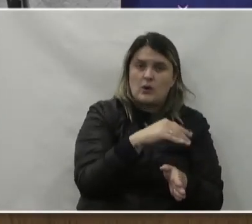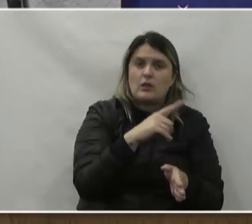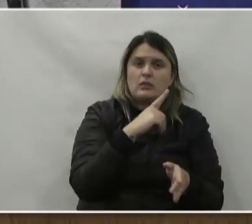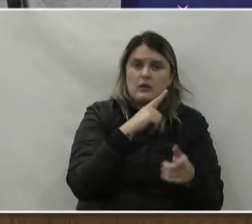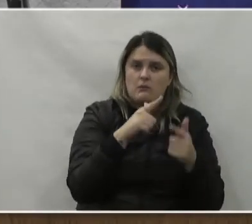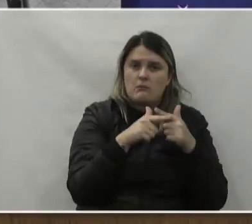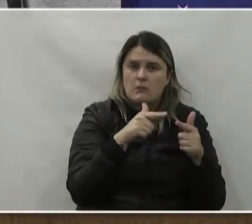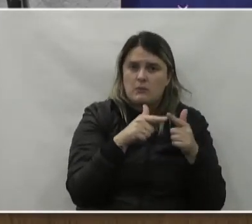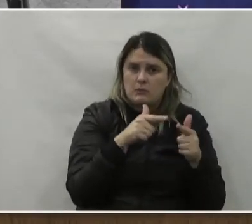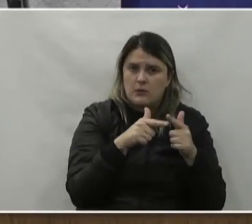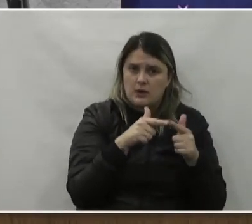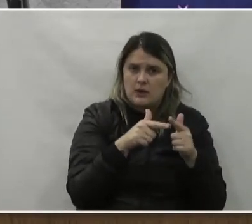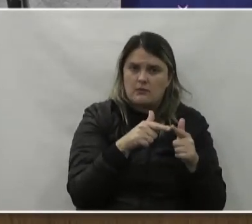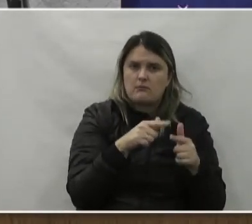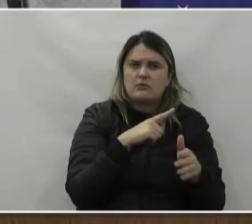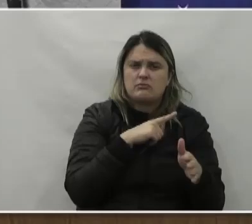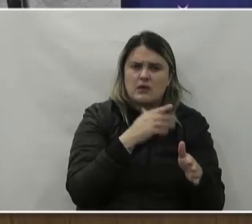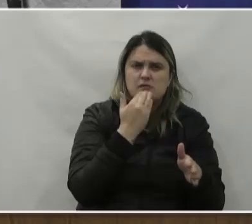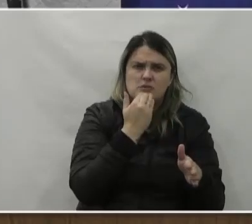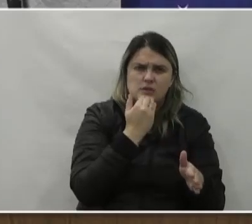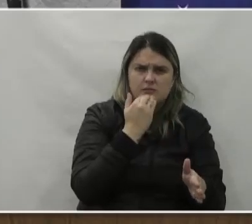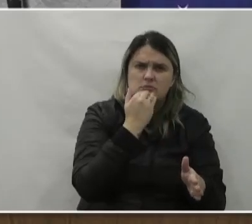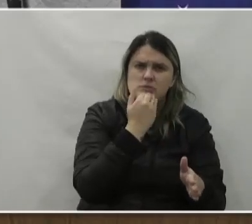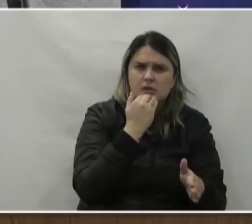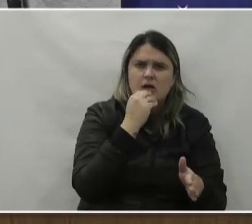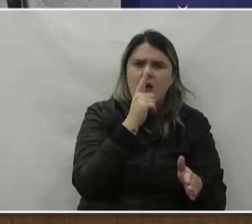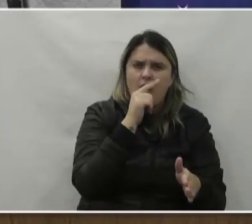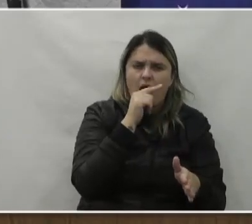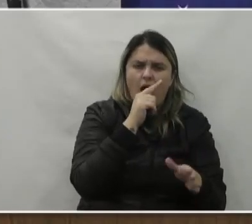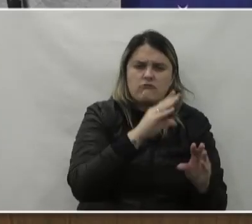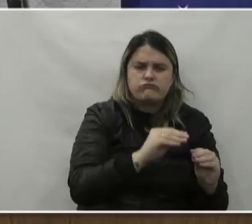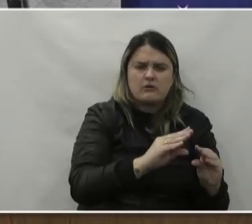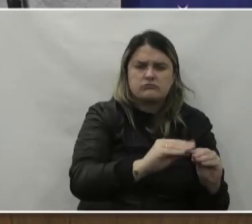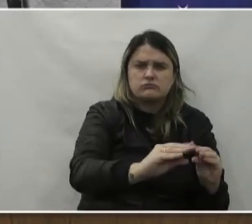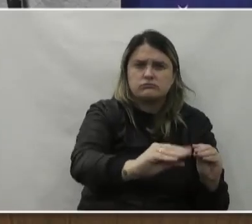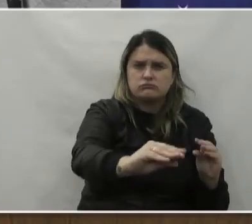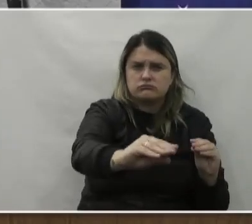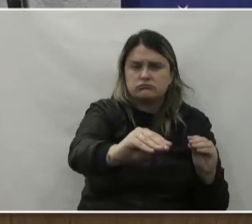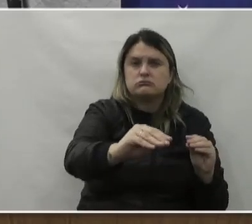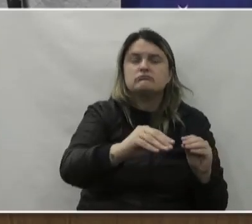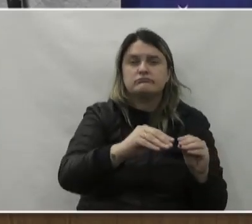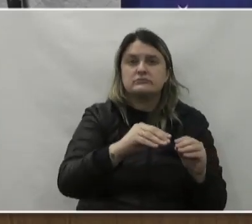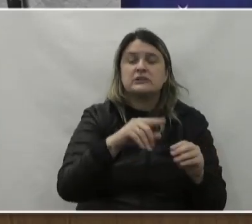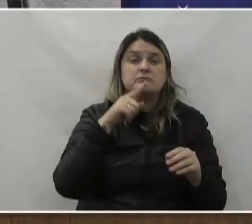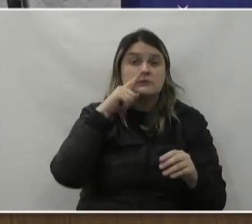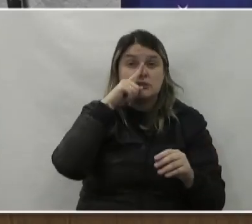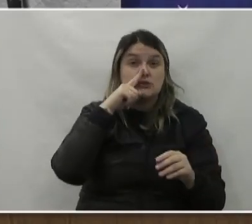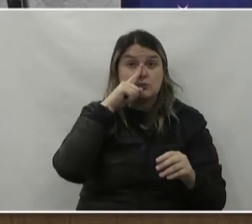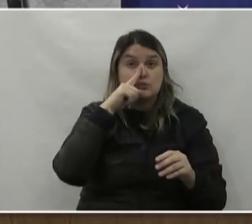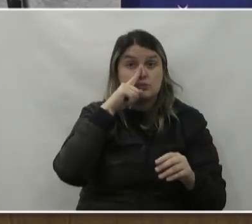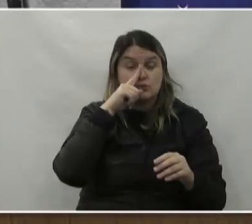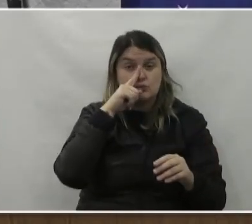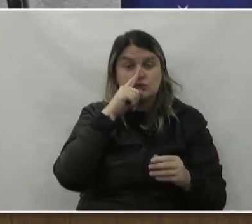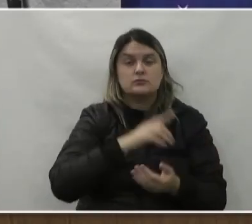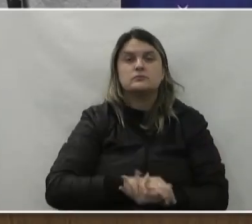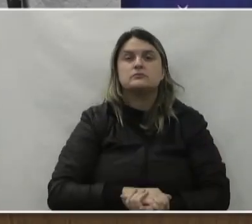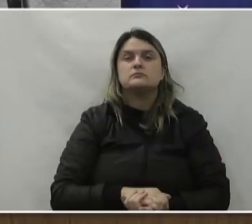condições precárias, com muitos buracos e acúmulo de água das chuvas, o que tem agravado a situação da